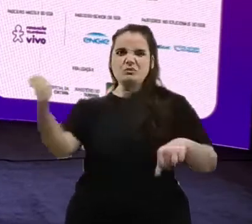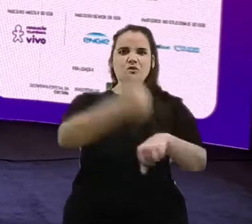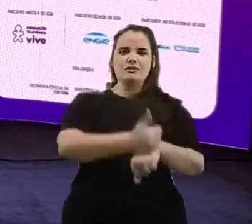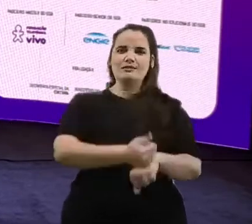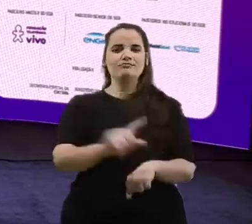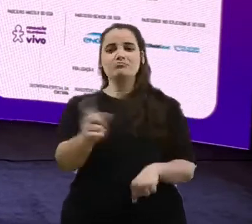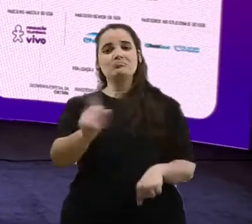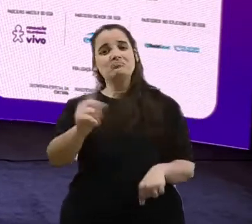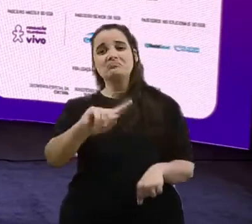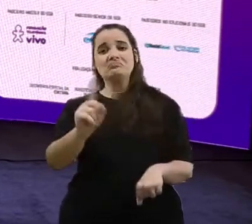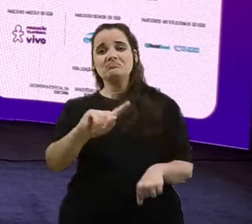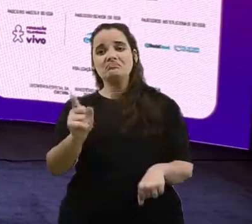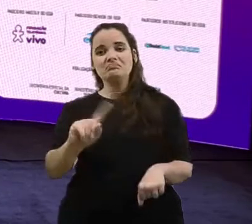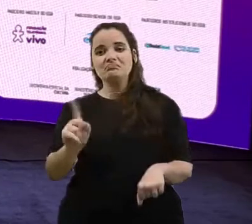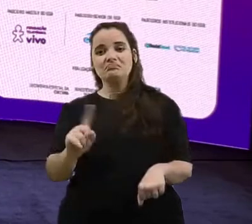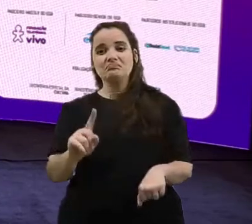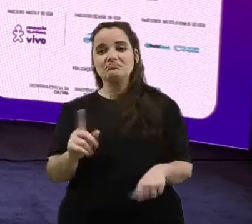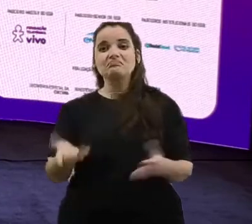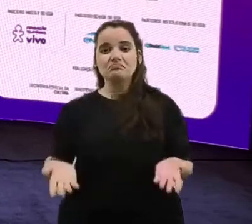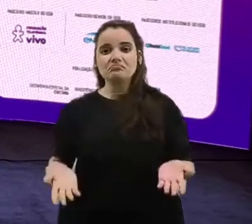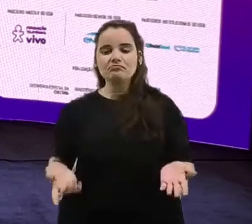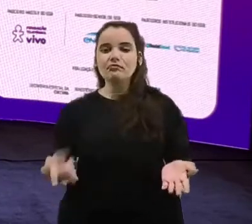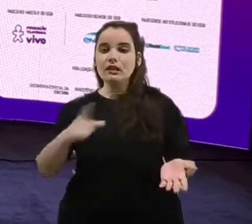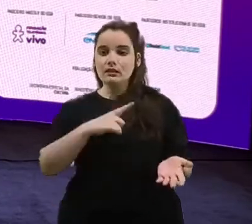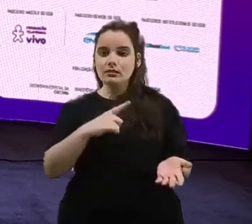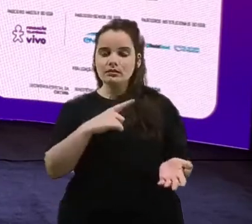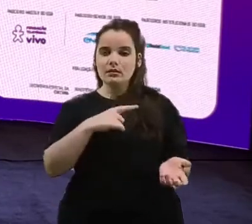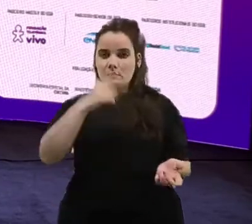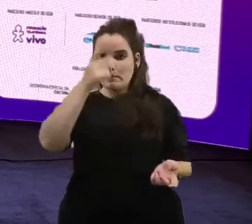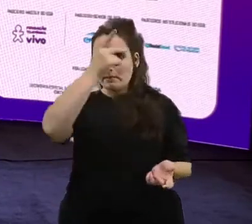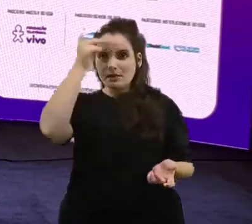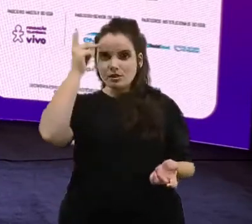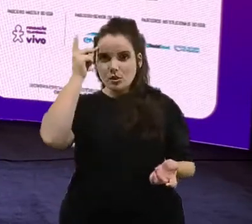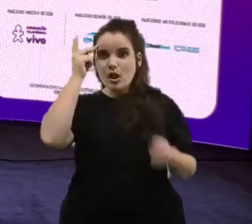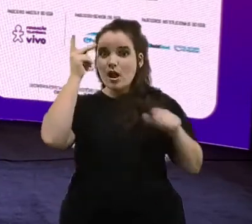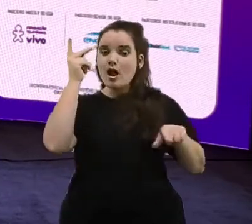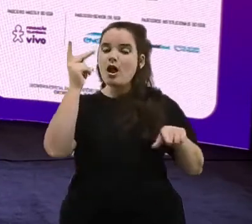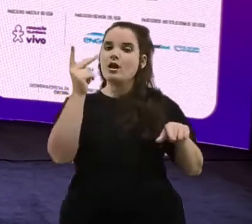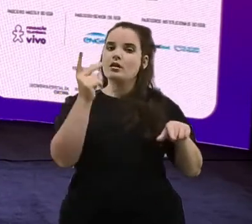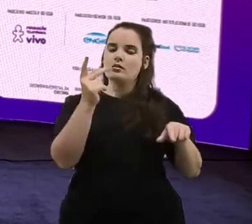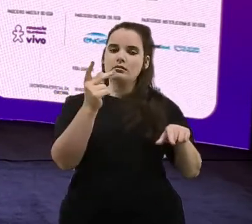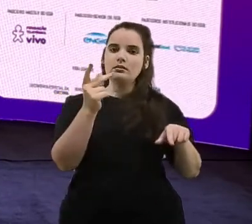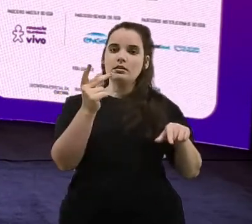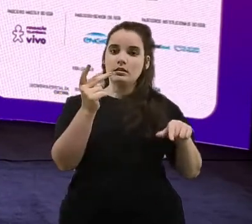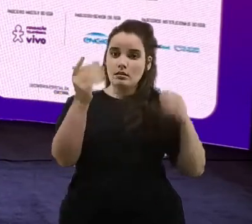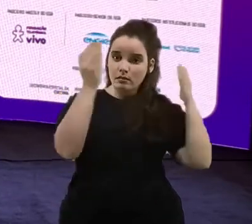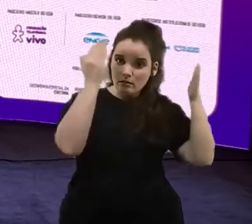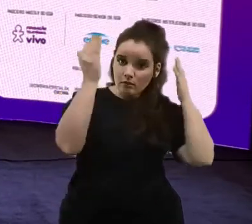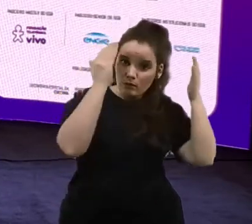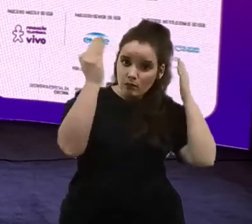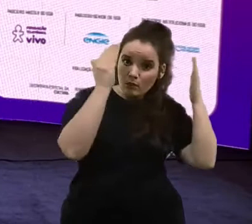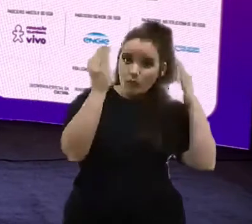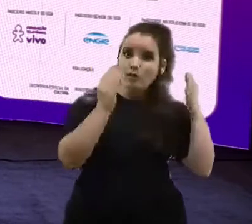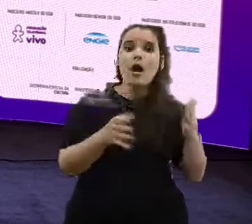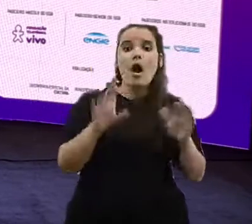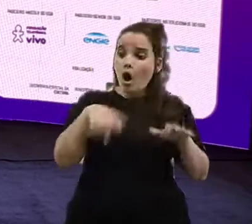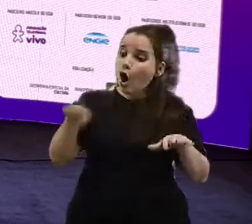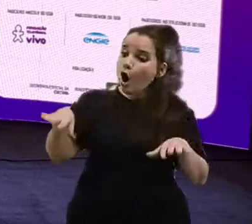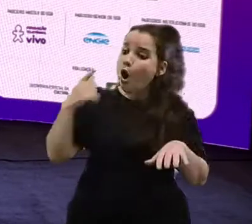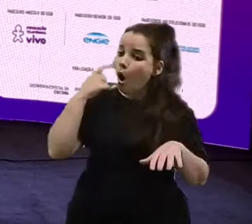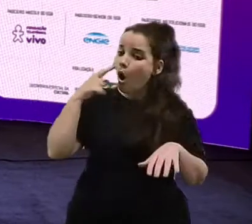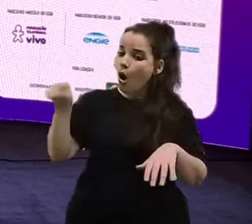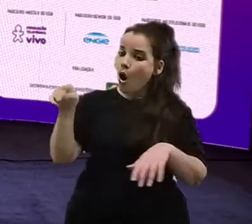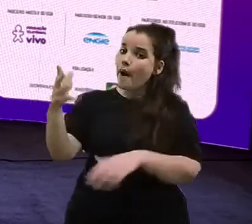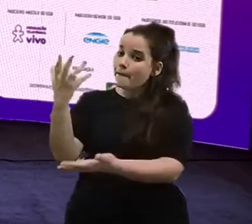de usuários que chegam até nós recomendados pelos seus terapeutas. Isso é um selo de